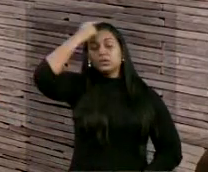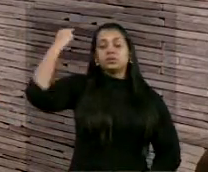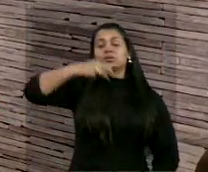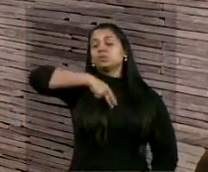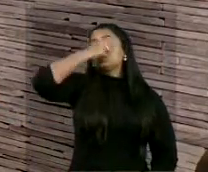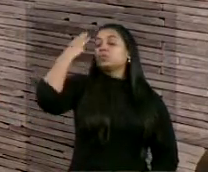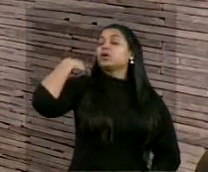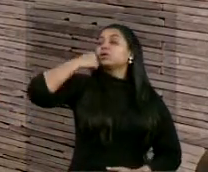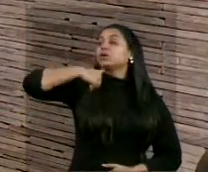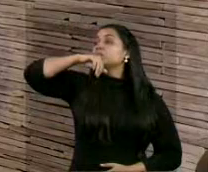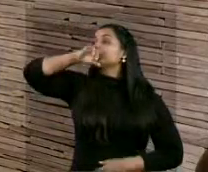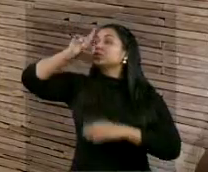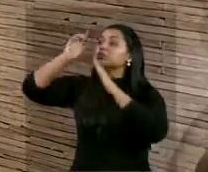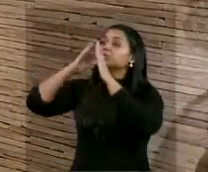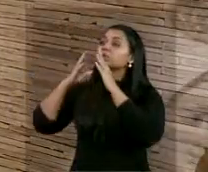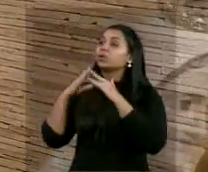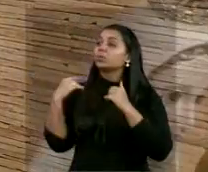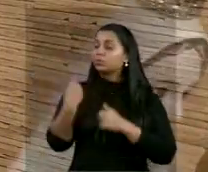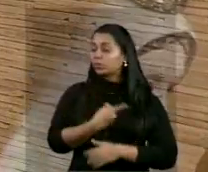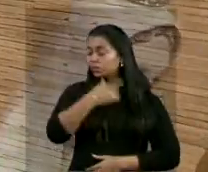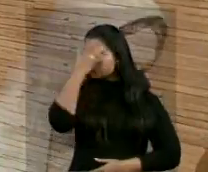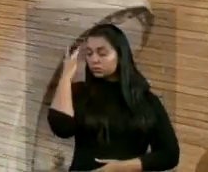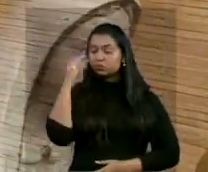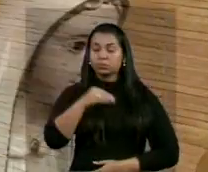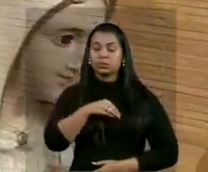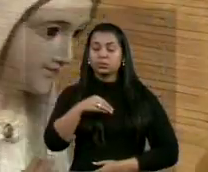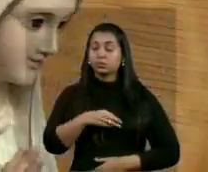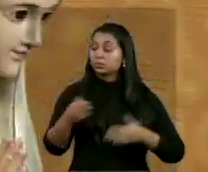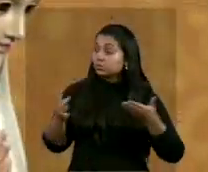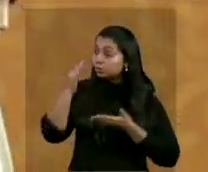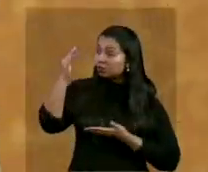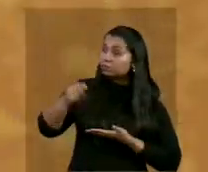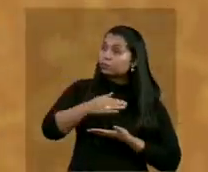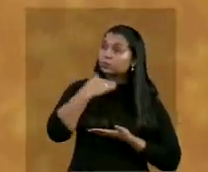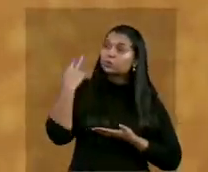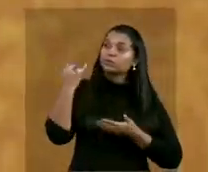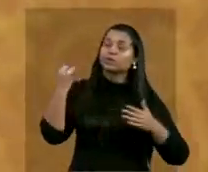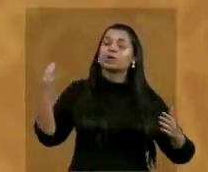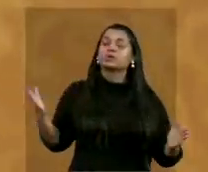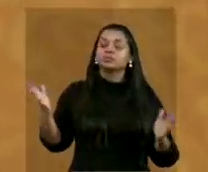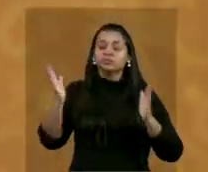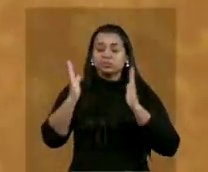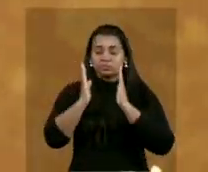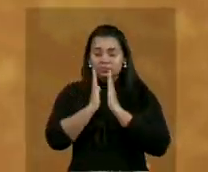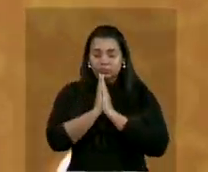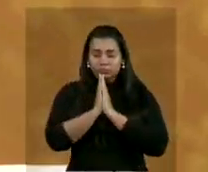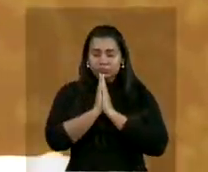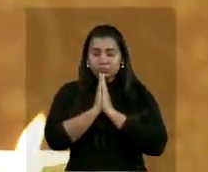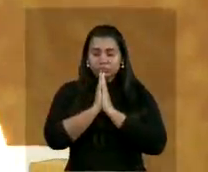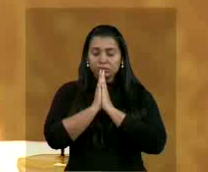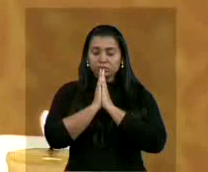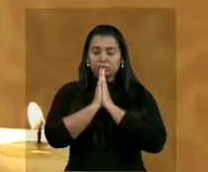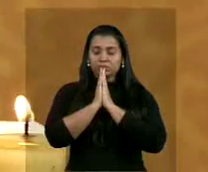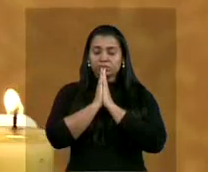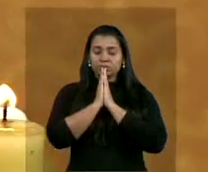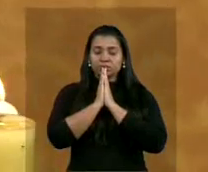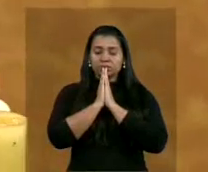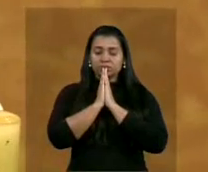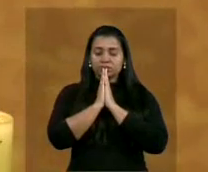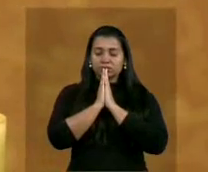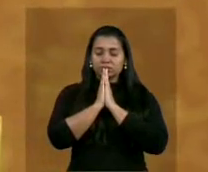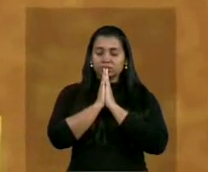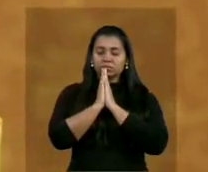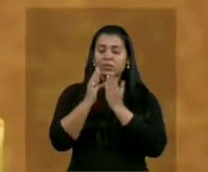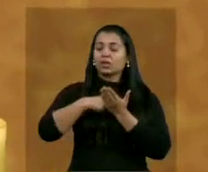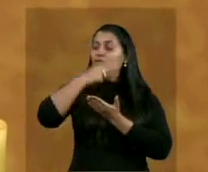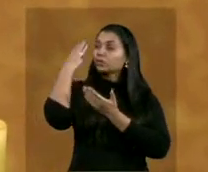Jesus. Santa Maria, Mãe de Deus, rogai por nós, pecadores, agora e na hora de nossa morte.